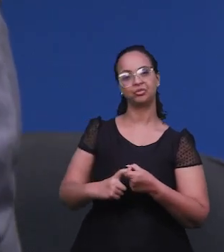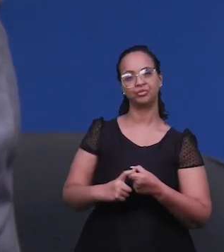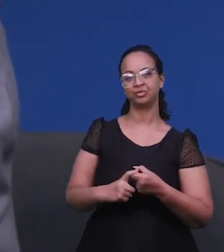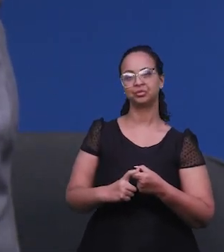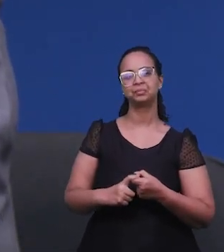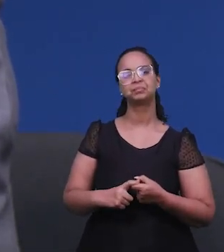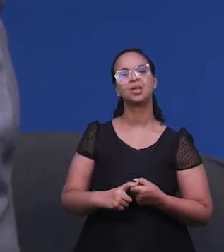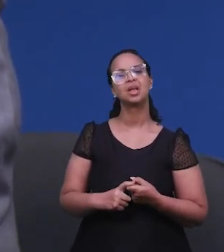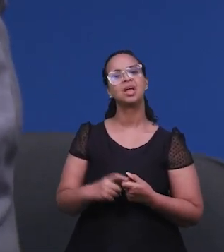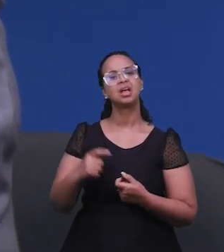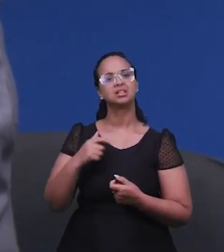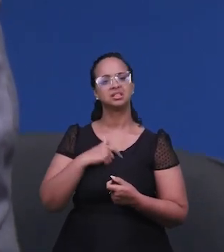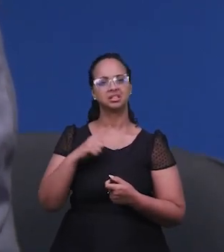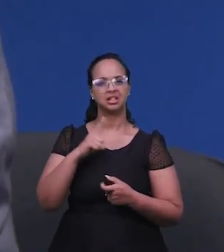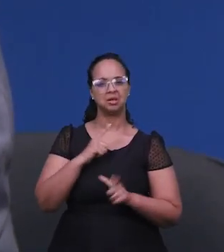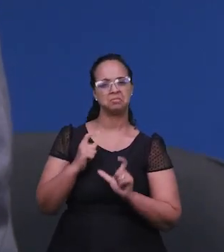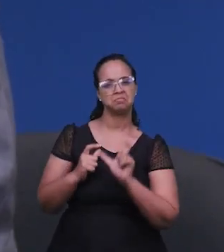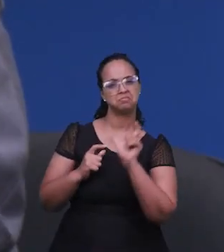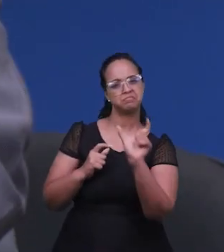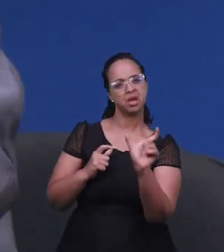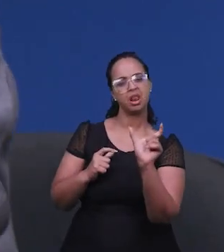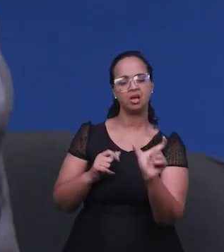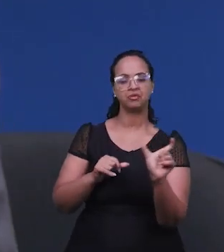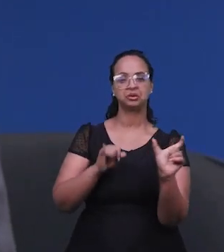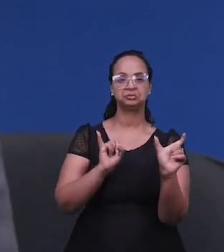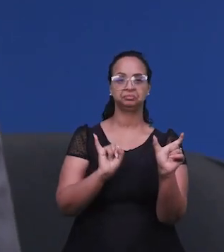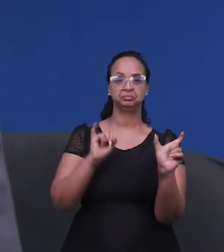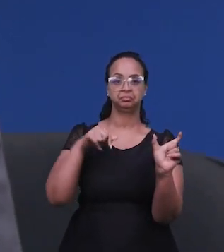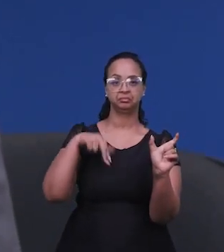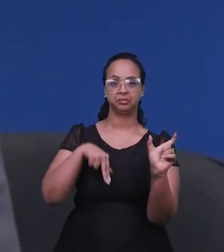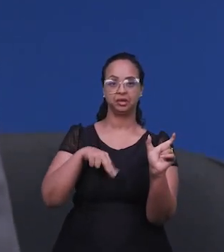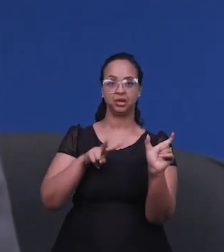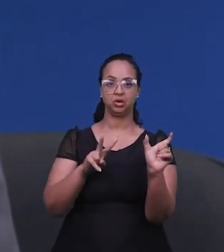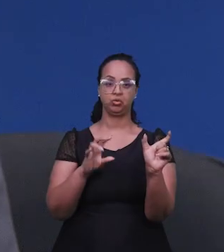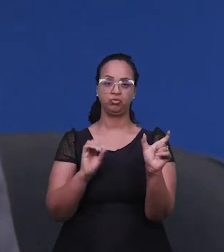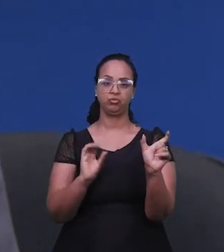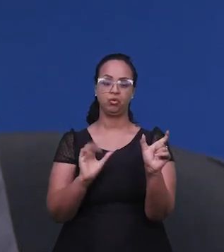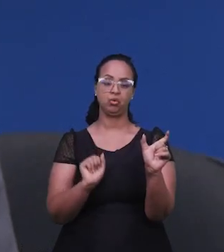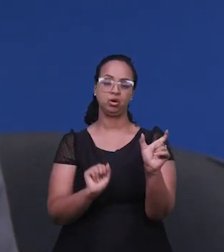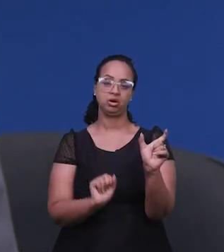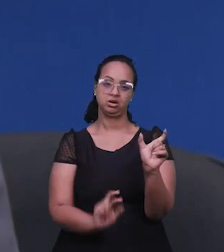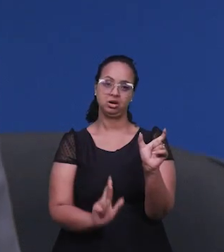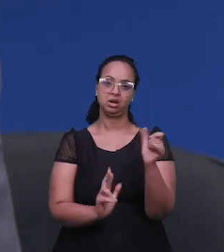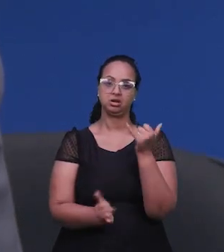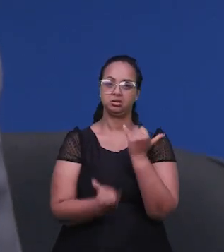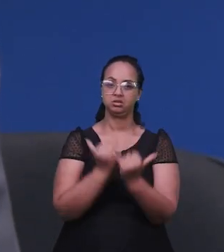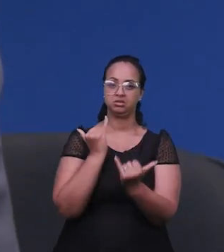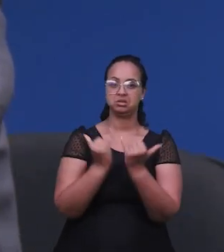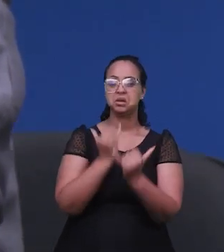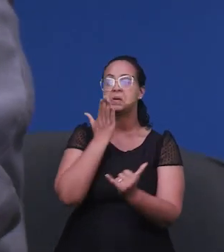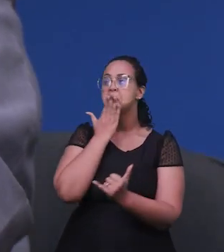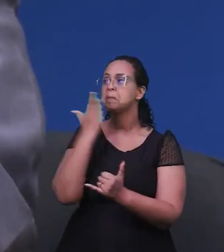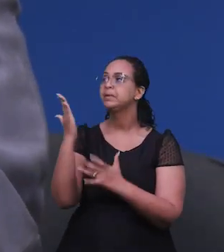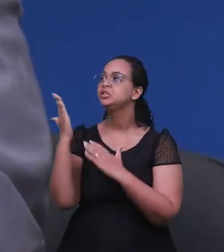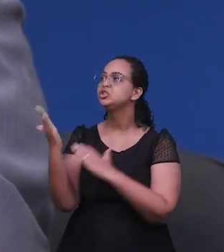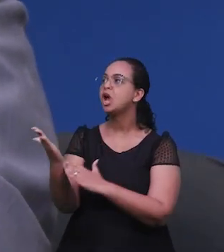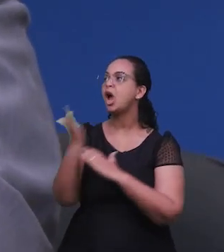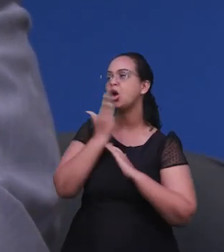Eu busquei no dicionário o que é essa palavra invocar, e um dos sinônimos é pedir